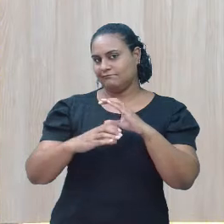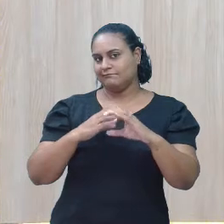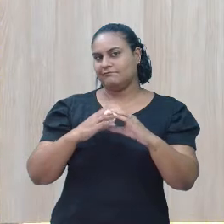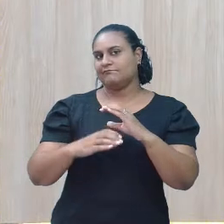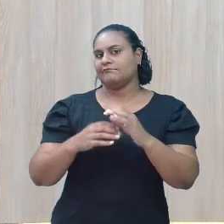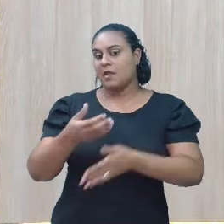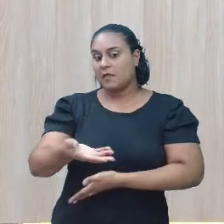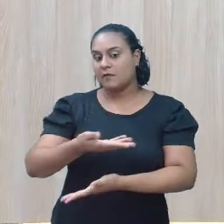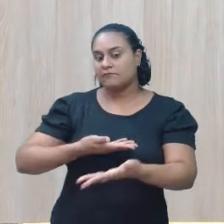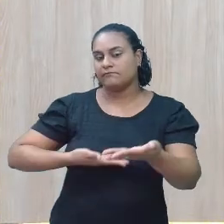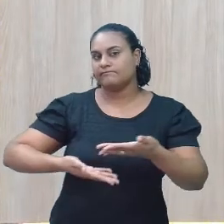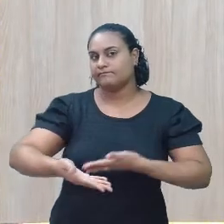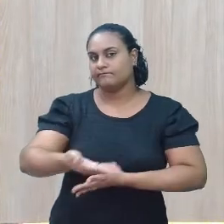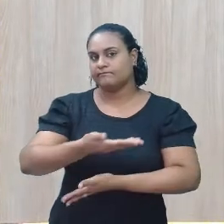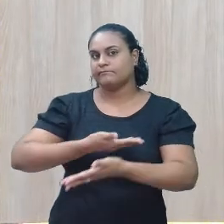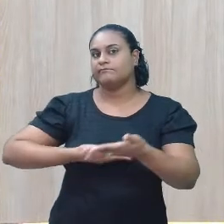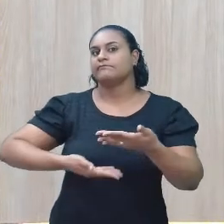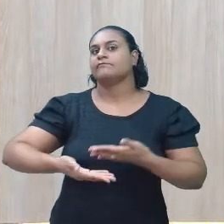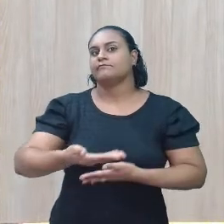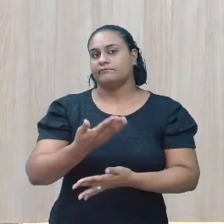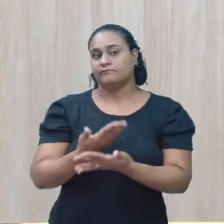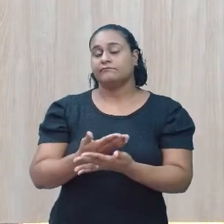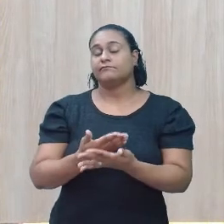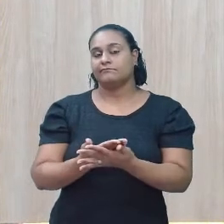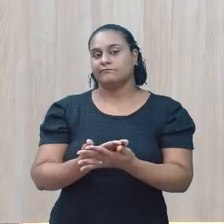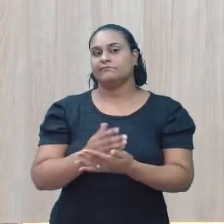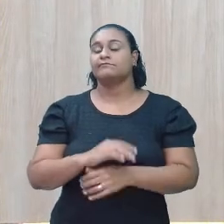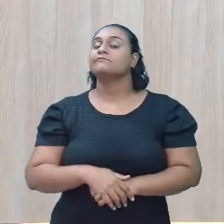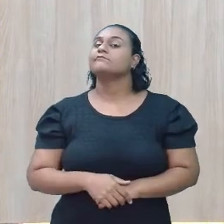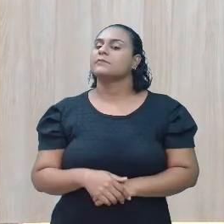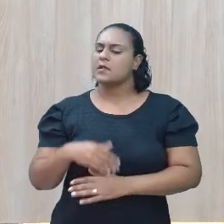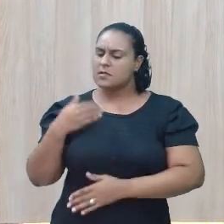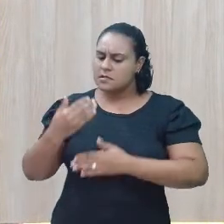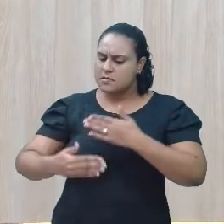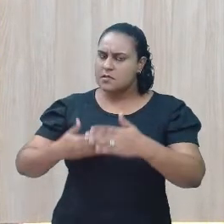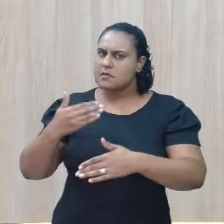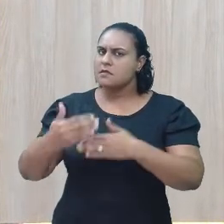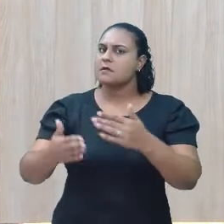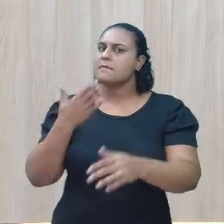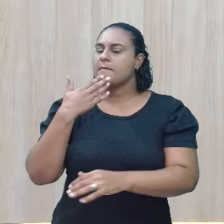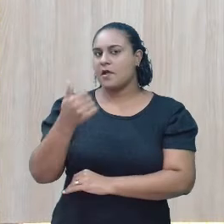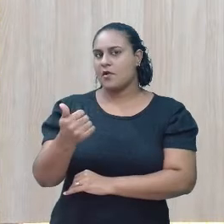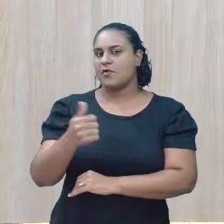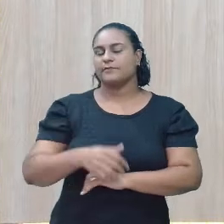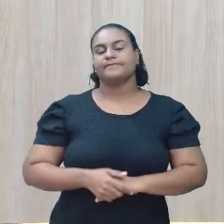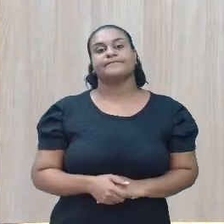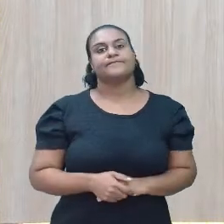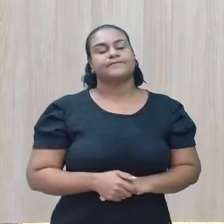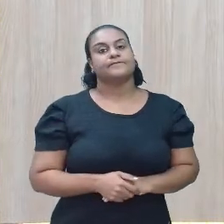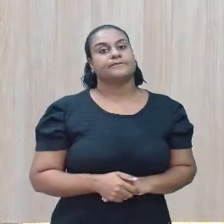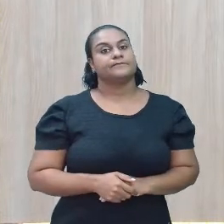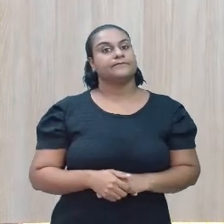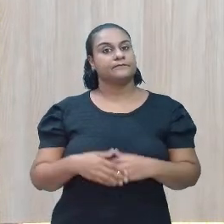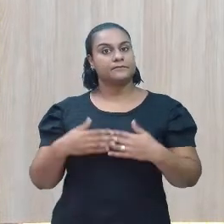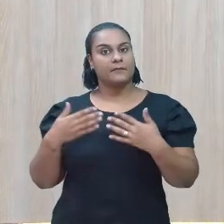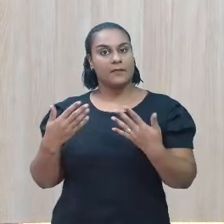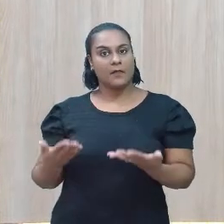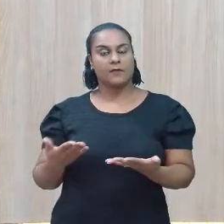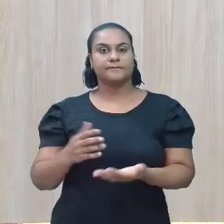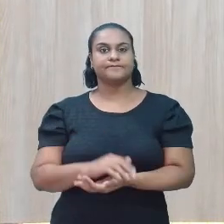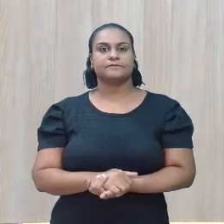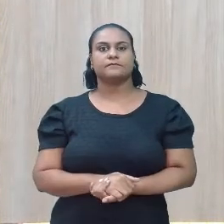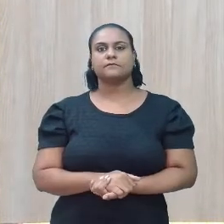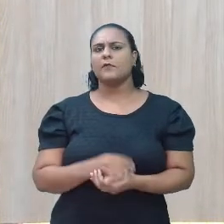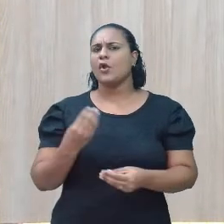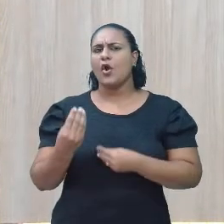essa interação vai ser nas nossas aulas, e vai ser cada vez melhor, tá certo? E uma outra coisa é com relação ao